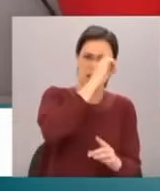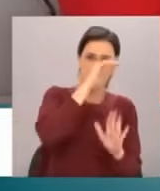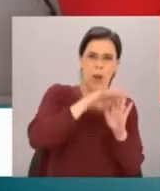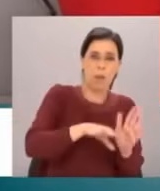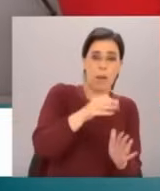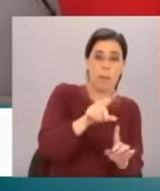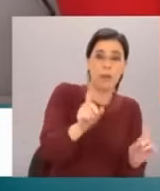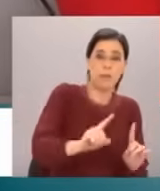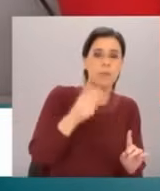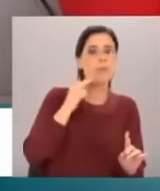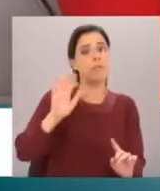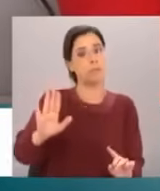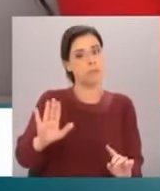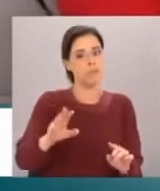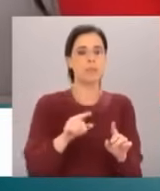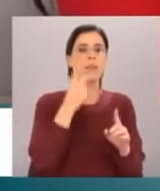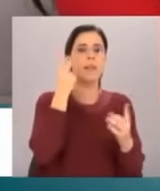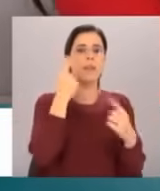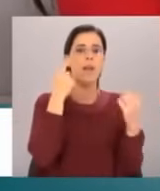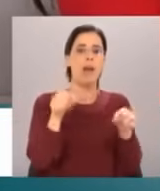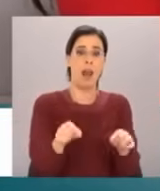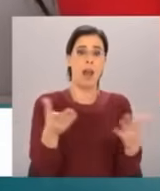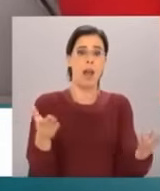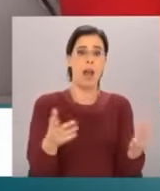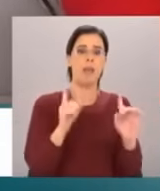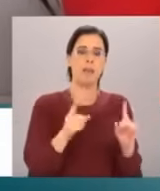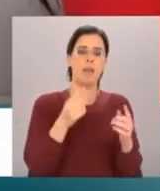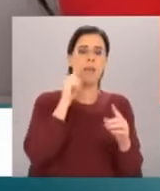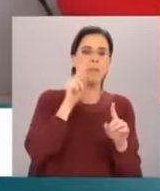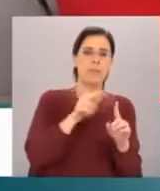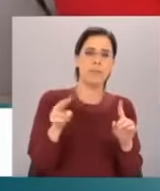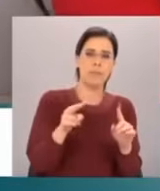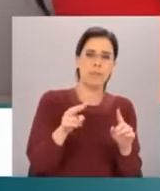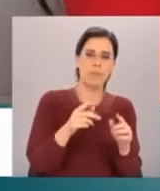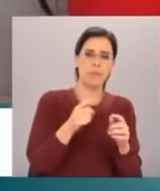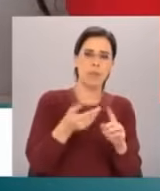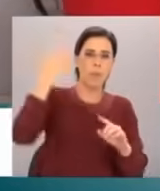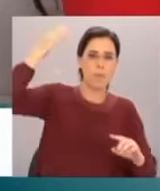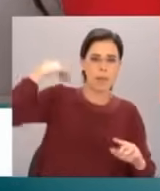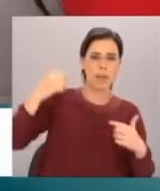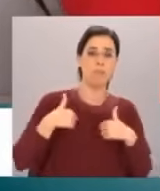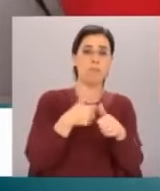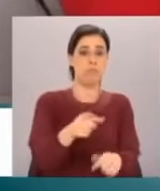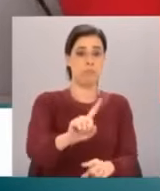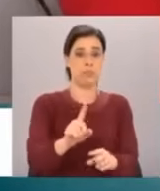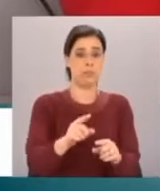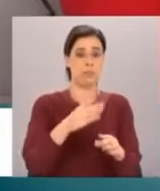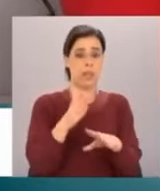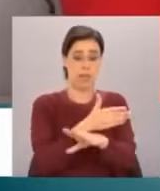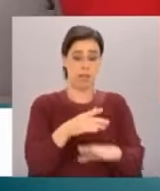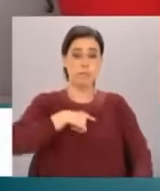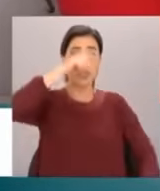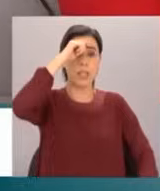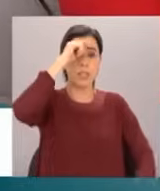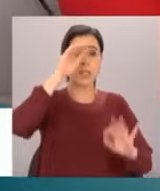nem teu lugar tu nem sequer na vida pública É de fato uma árvore que estão os dois trechos afetados nós não acompanham dessa mundivisão